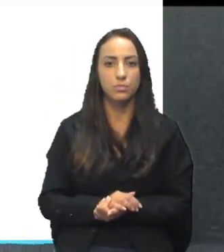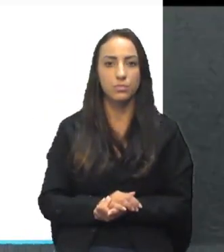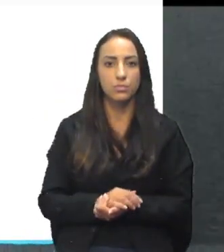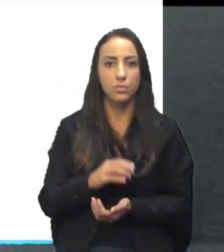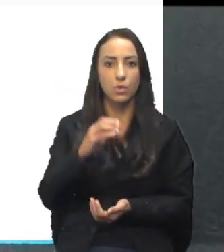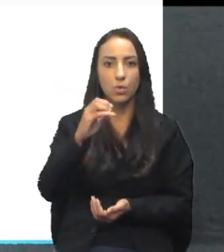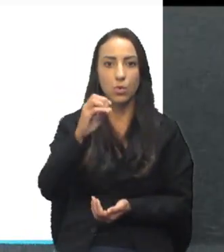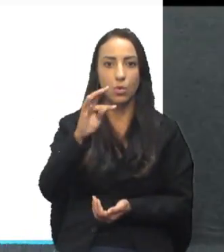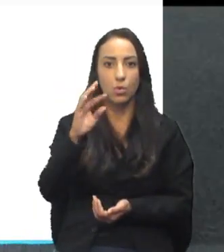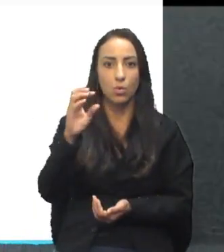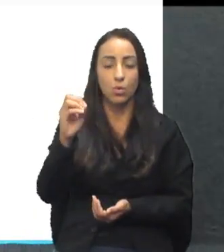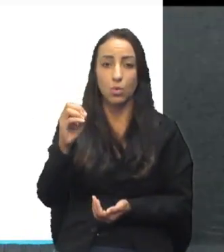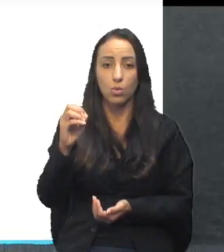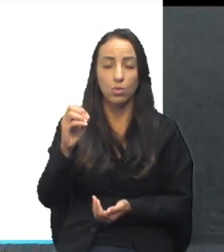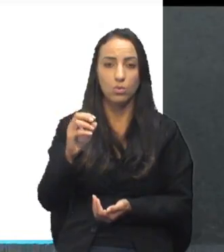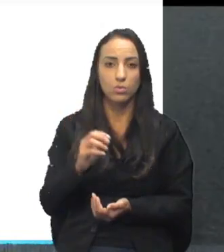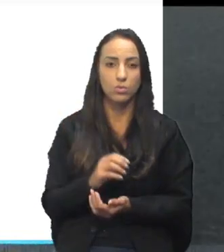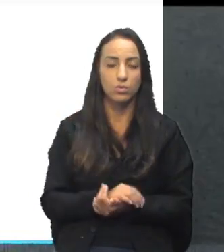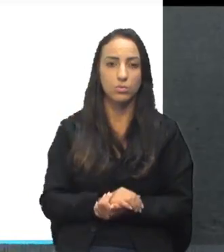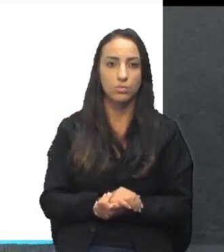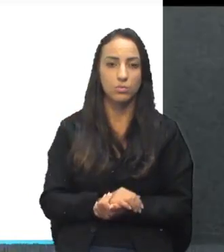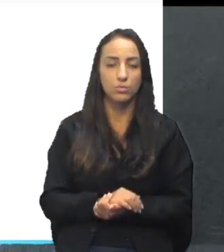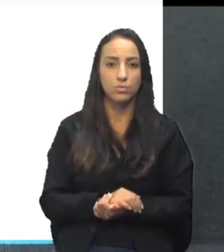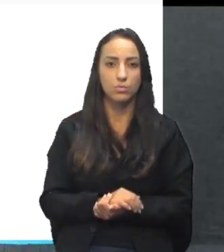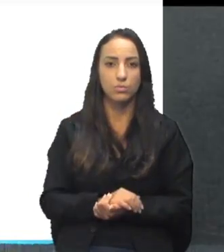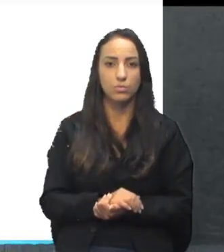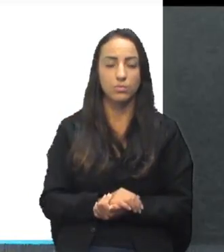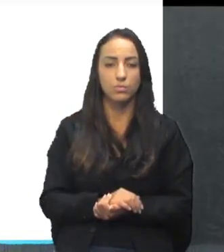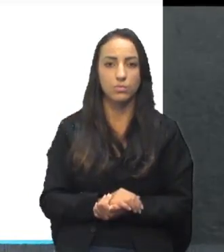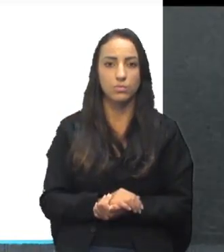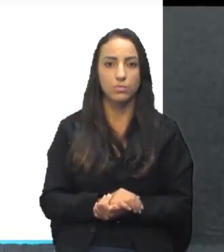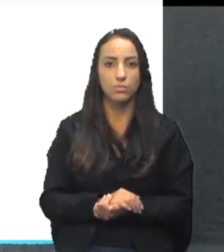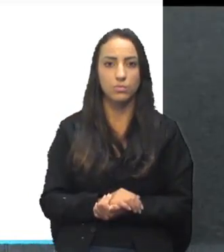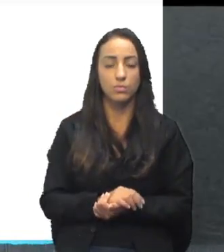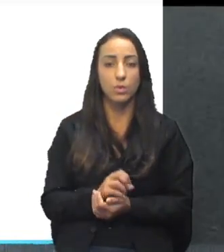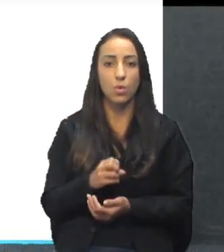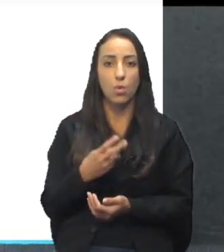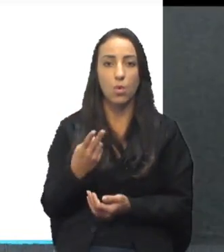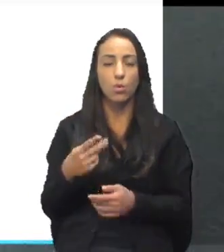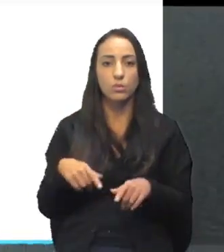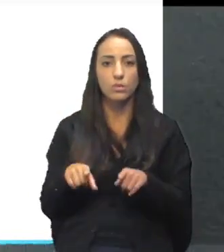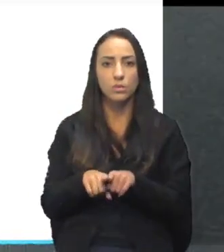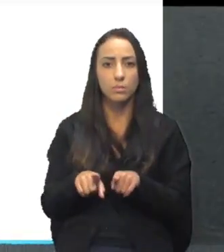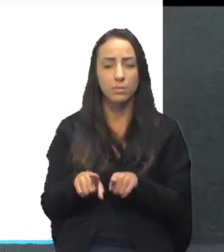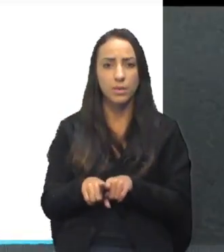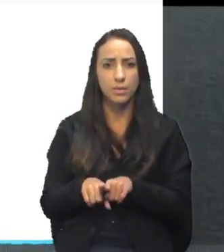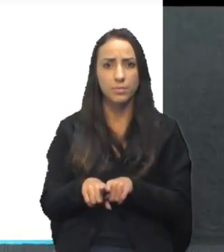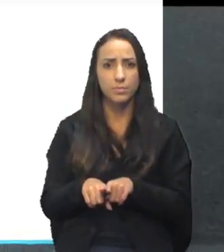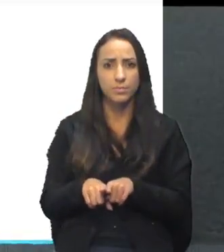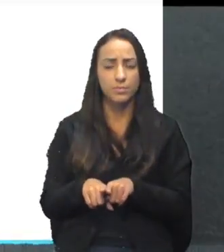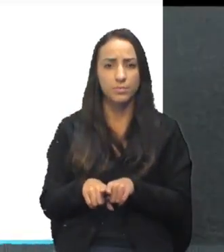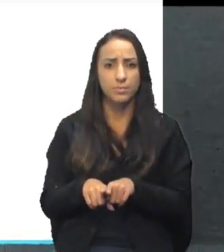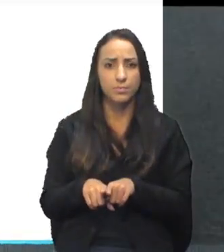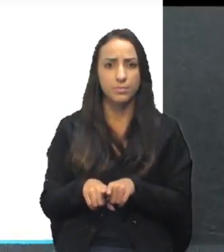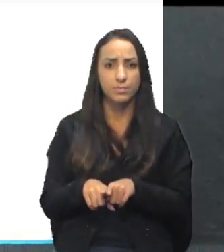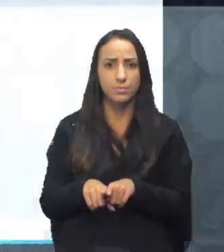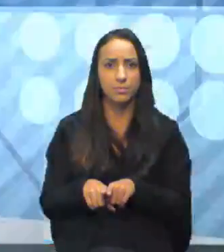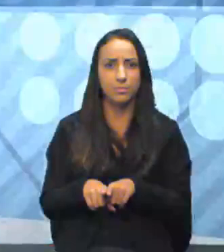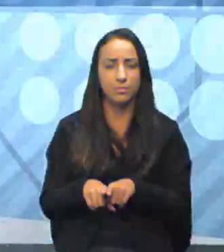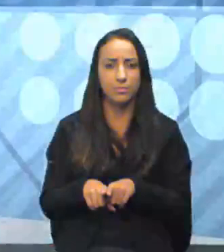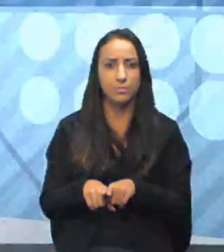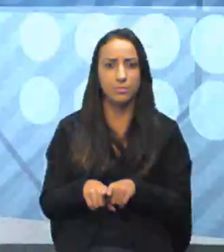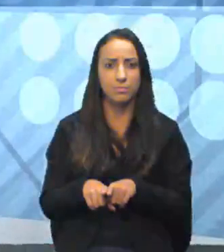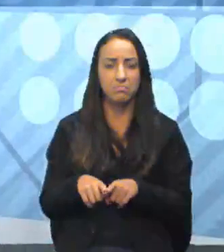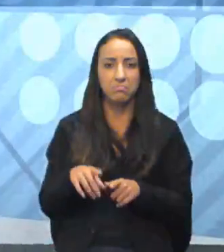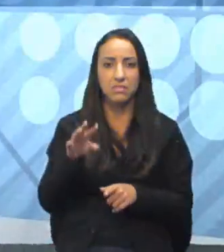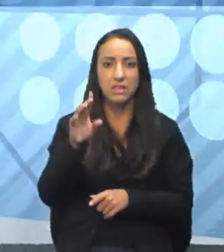coto, onde há amputação de um membro, ou até mesmo quando há necessidade da realização do curativo em